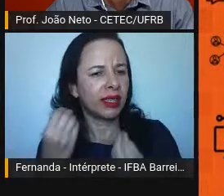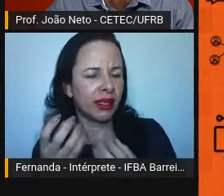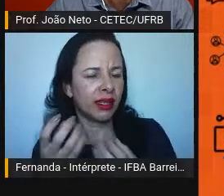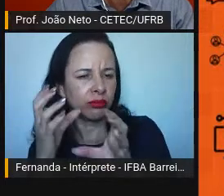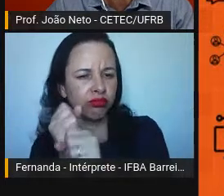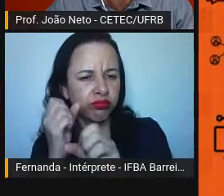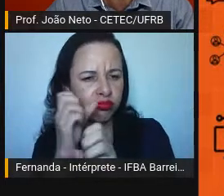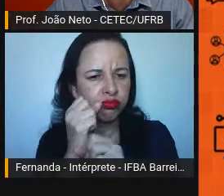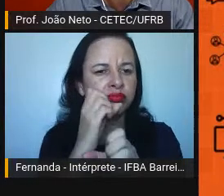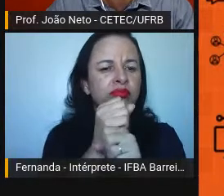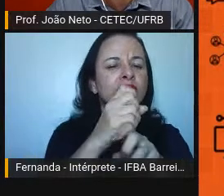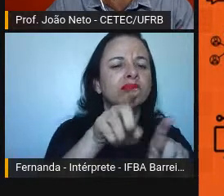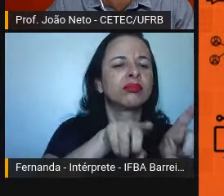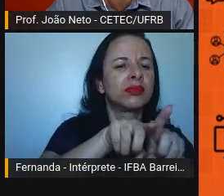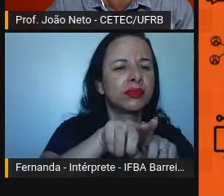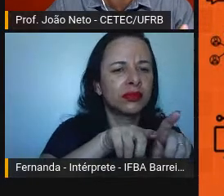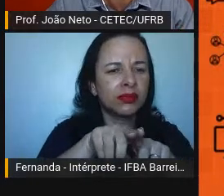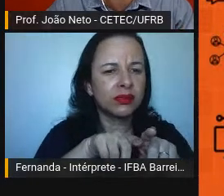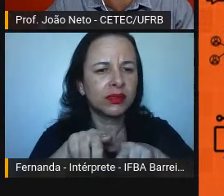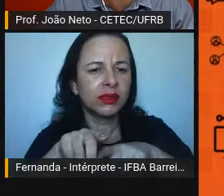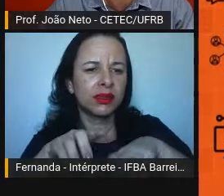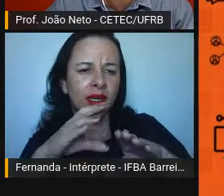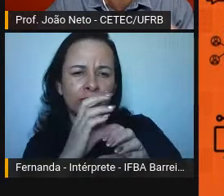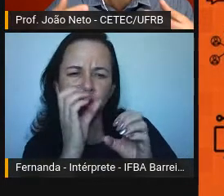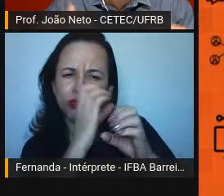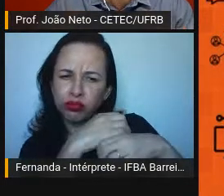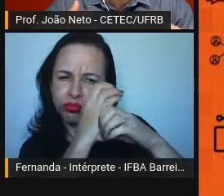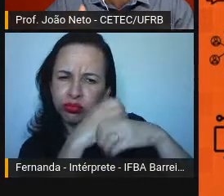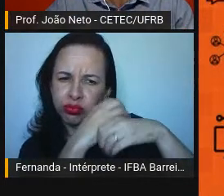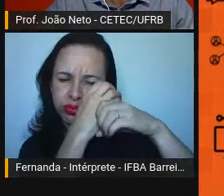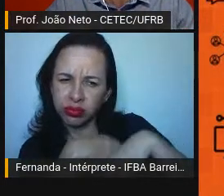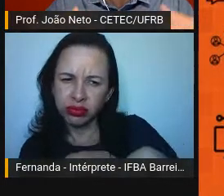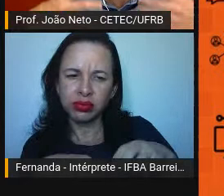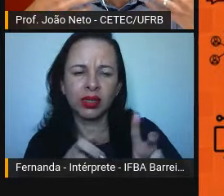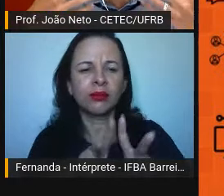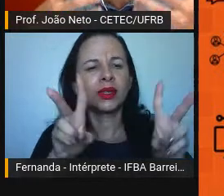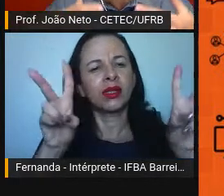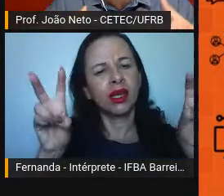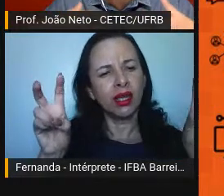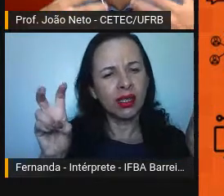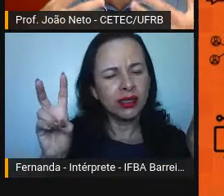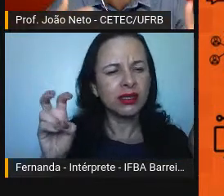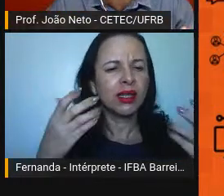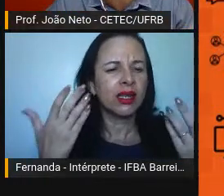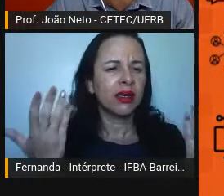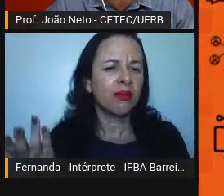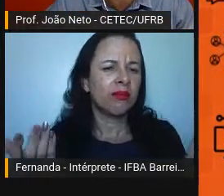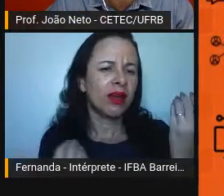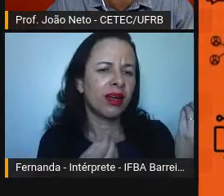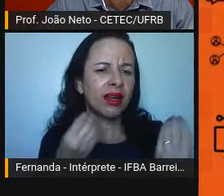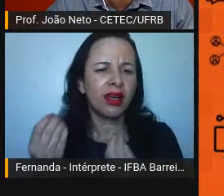na engenharia que esse tema de acessibilidade e tecnologias assistivas não é algo é que que vem desde a minha formação